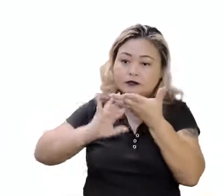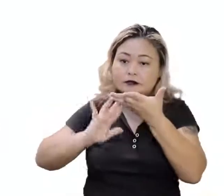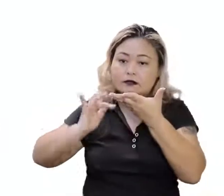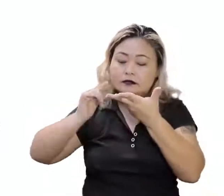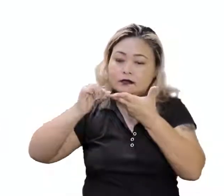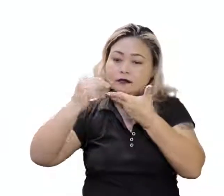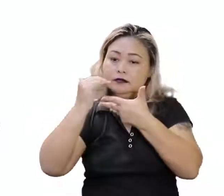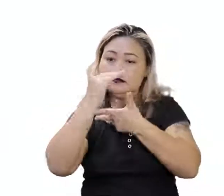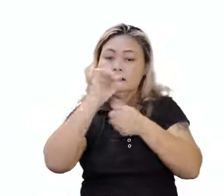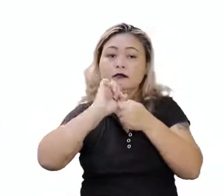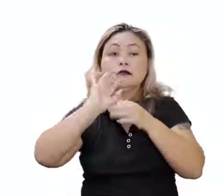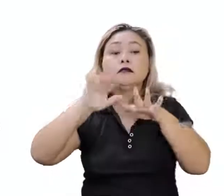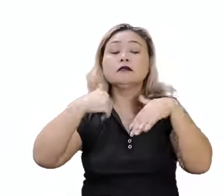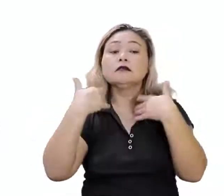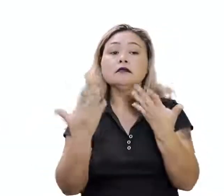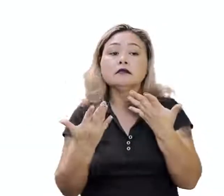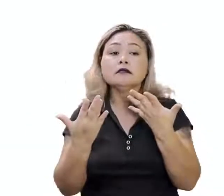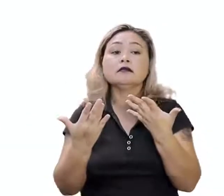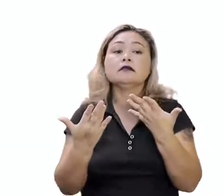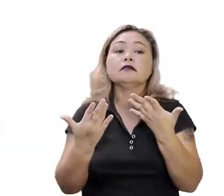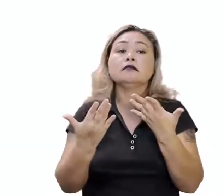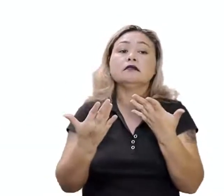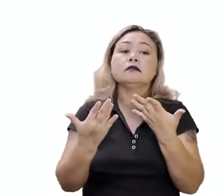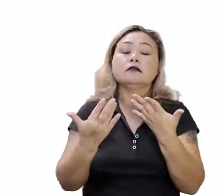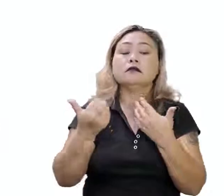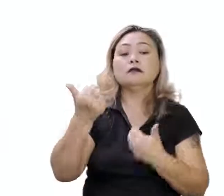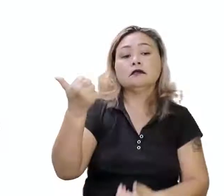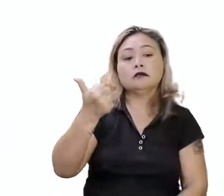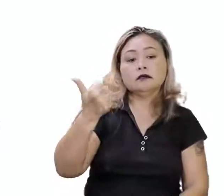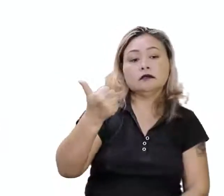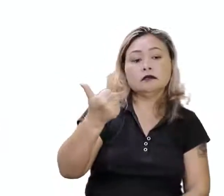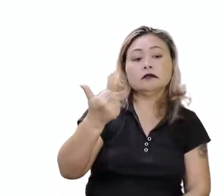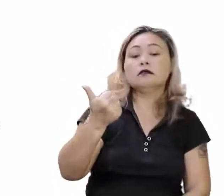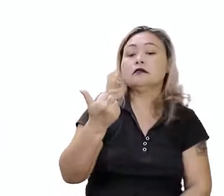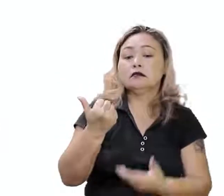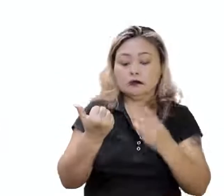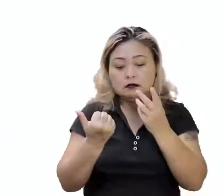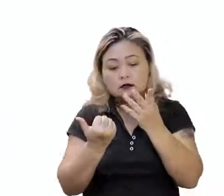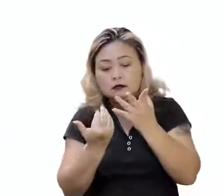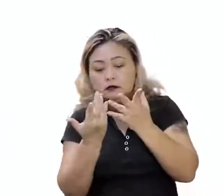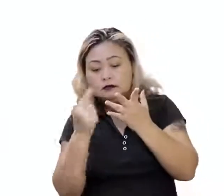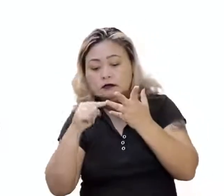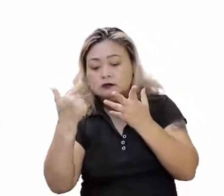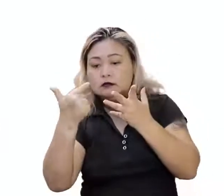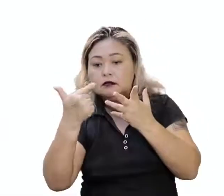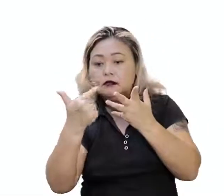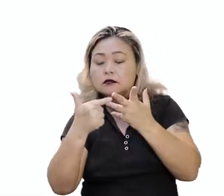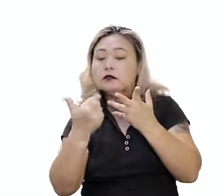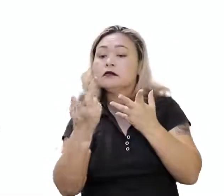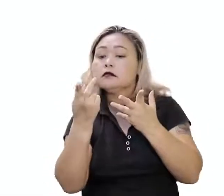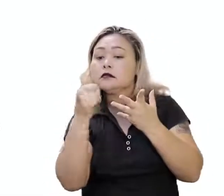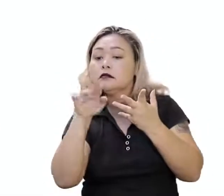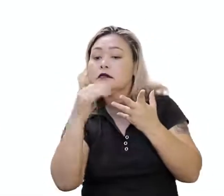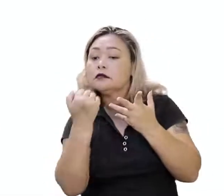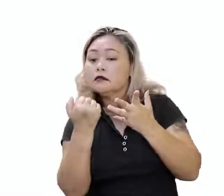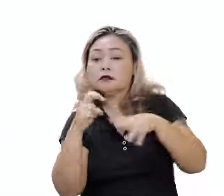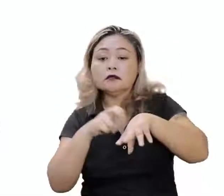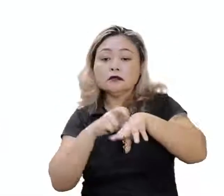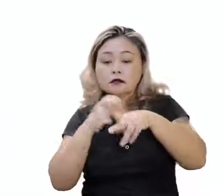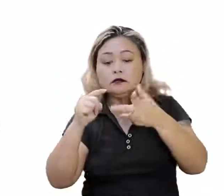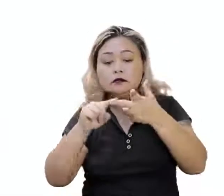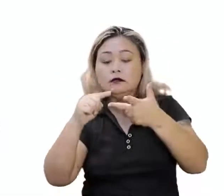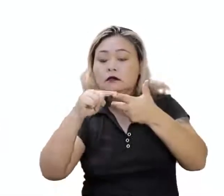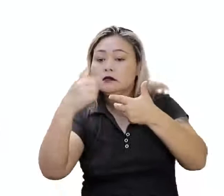pelos seus níveis tróficos. E quais são esses níveis tróficos? O primeiro nível trófico, os produtores. O segundo nível trófico, os herbívoros. O terceiro